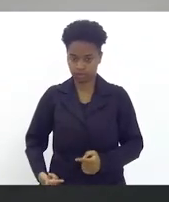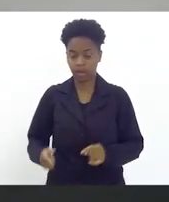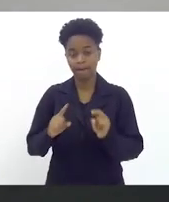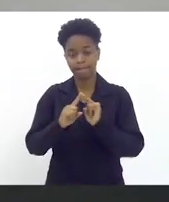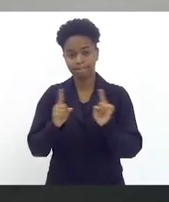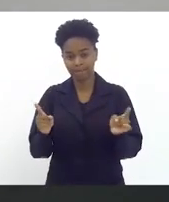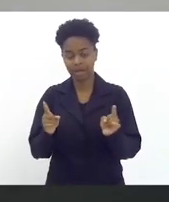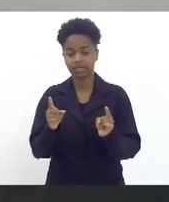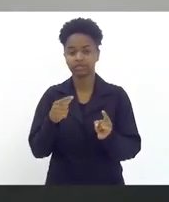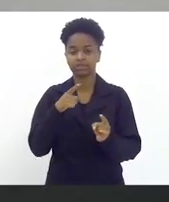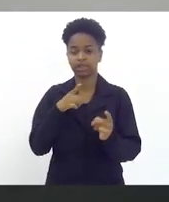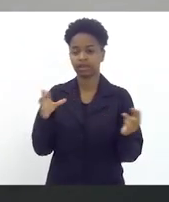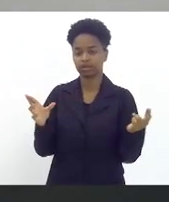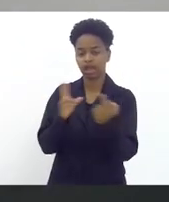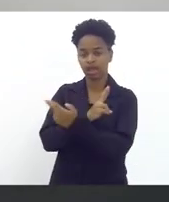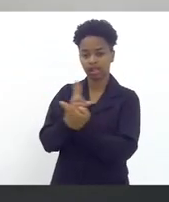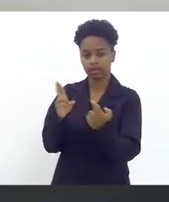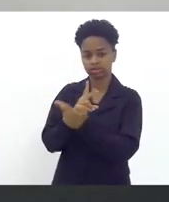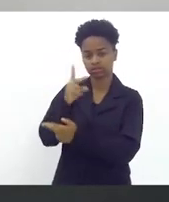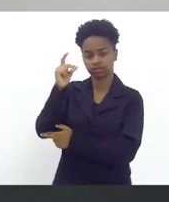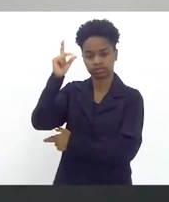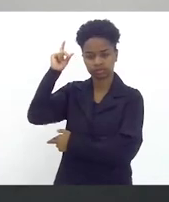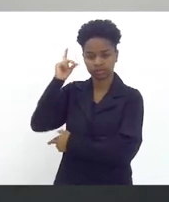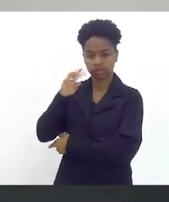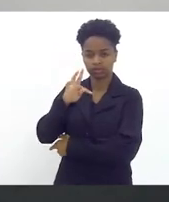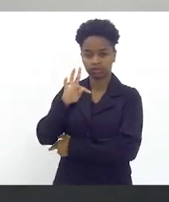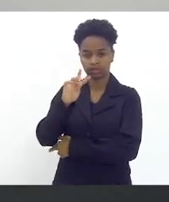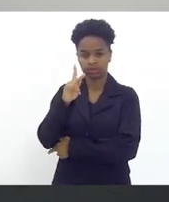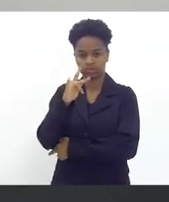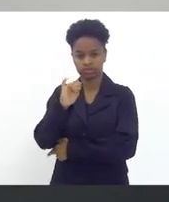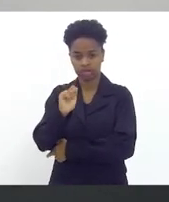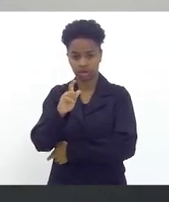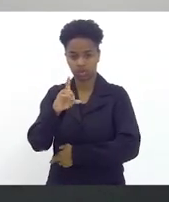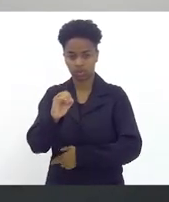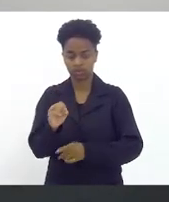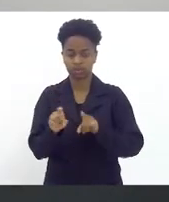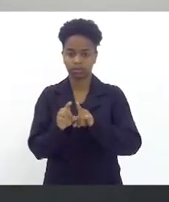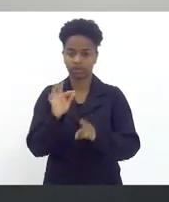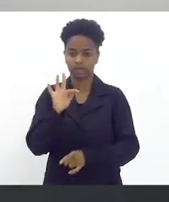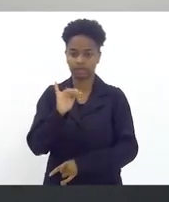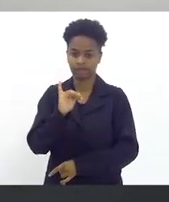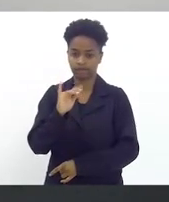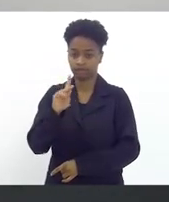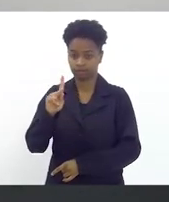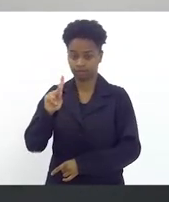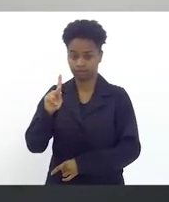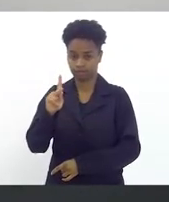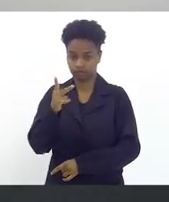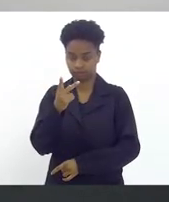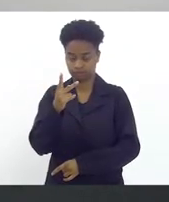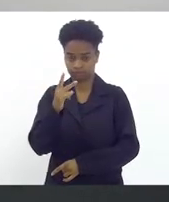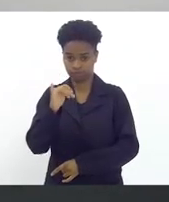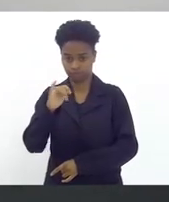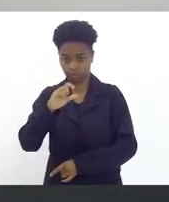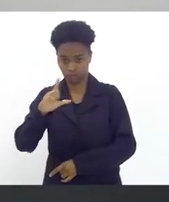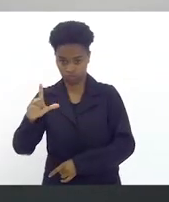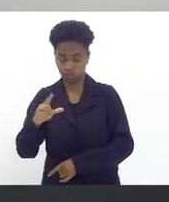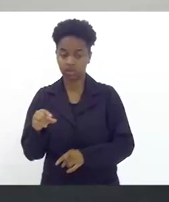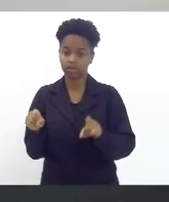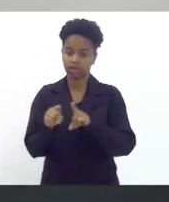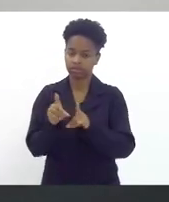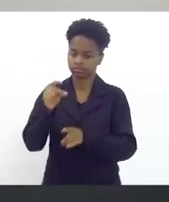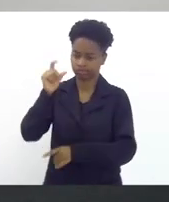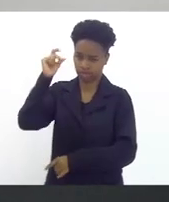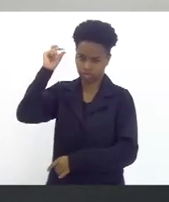relação muito antiga tanto com o Tiago Pampulha quanto com fio fila ambientalista conhecido discípulo do André Ilha